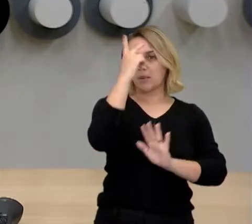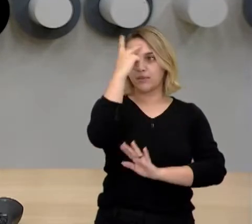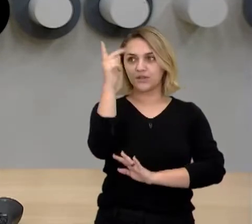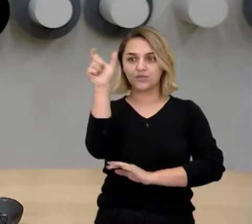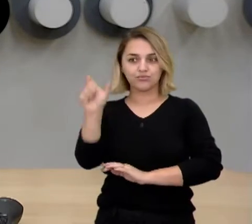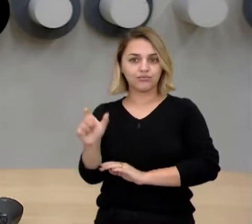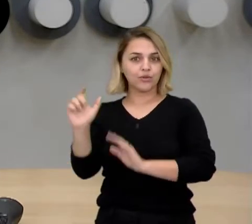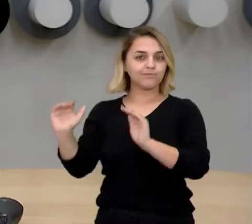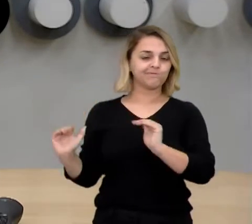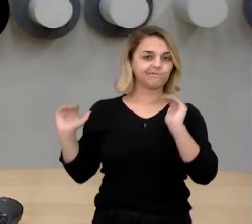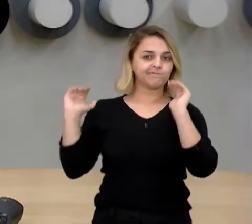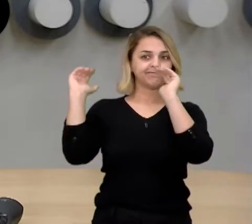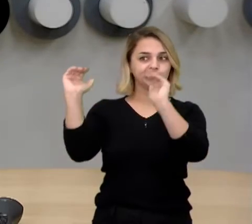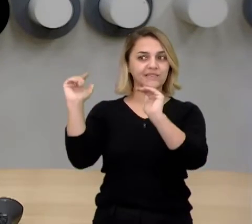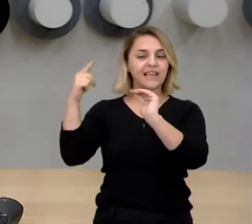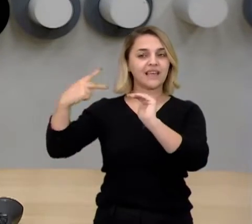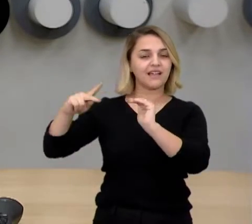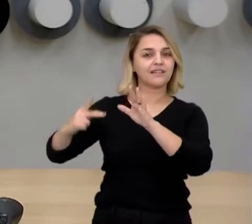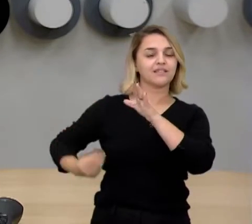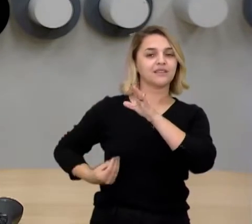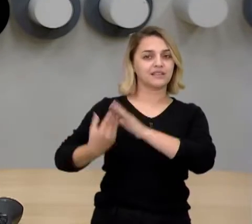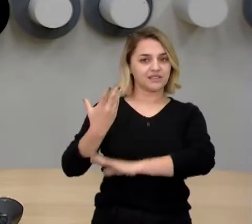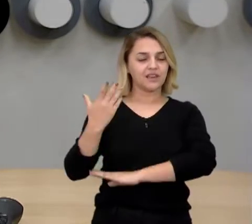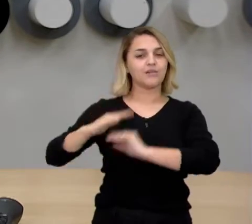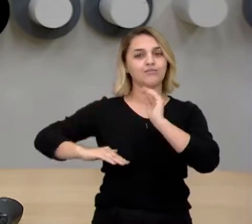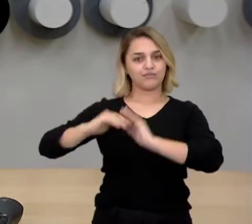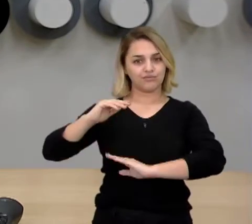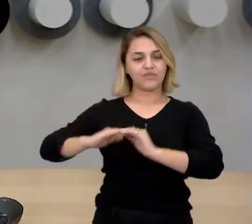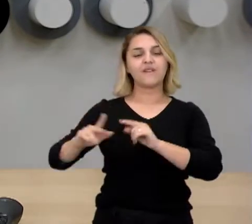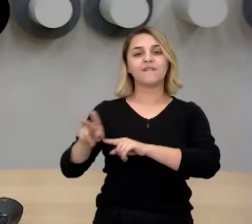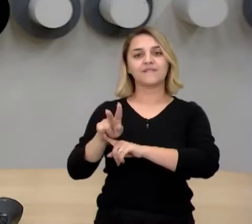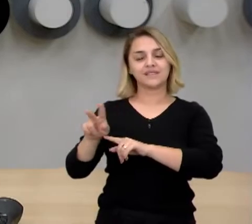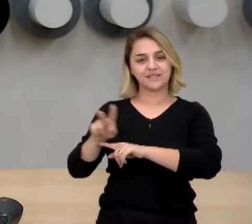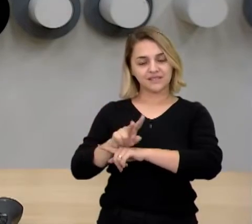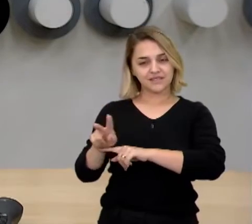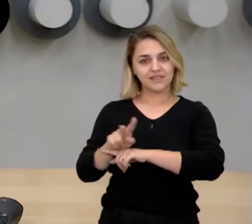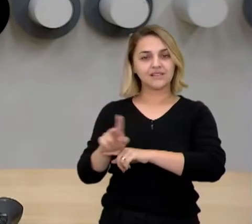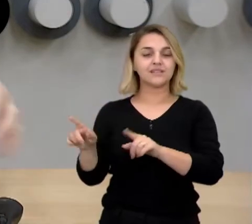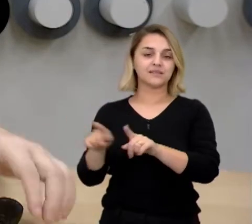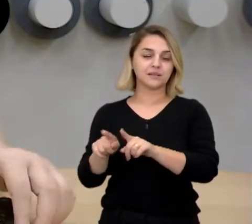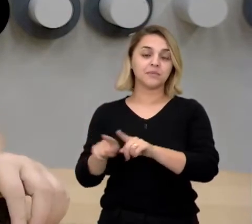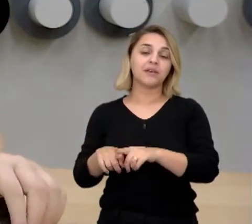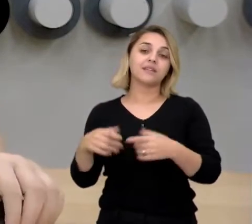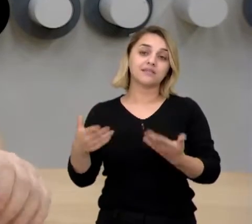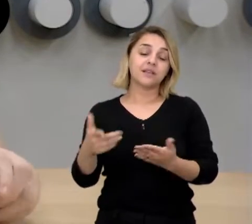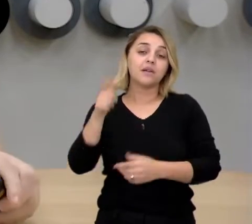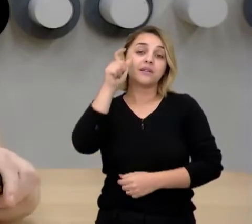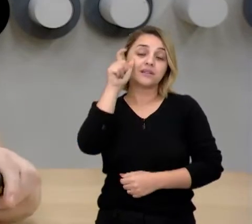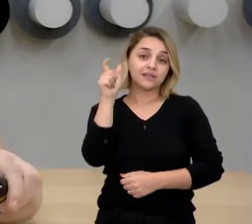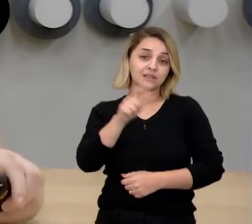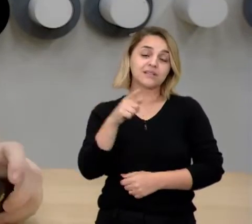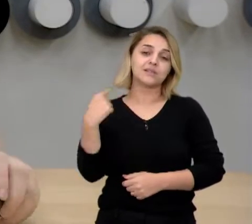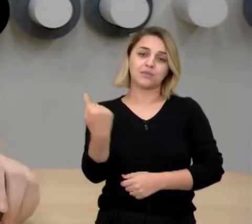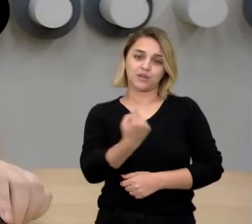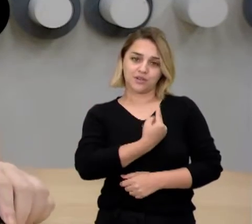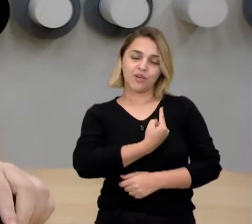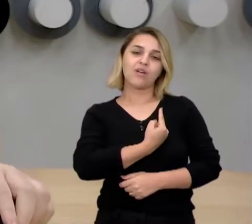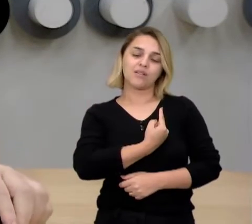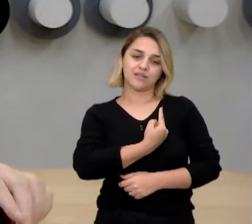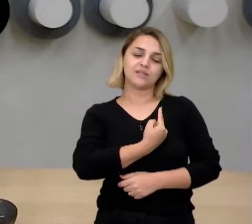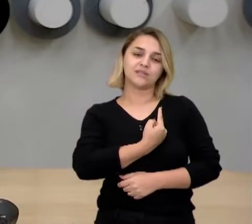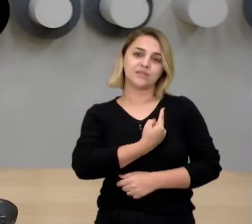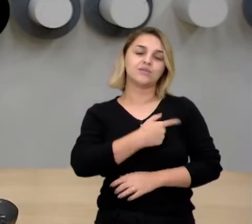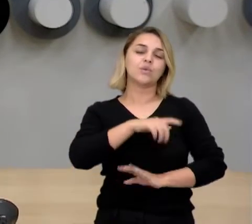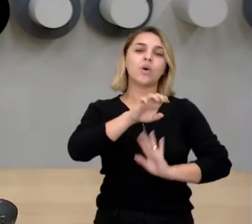as cria, que as mantém, que as executa e fiscaliza, né? E é interessante para a gente fazer esse nosso exercício